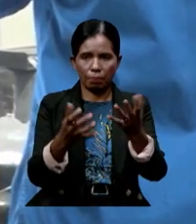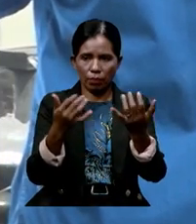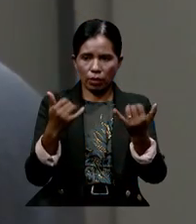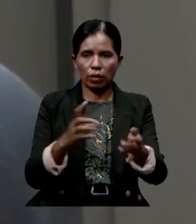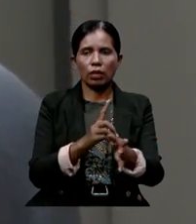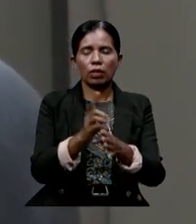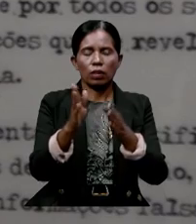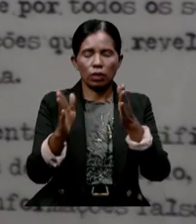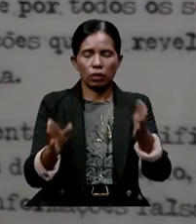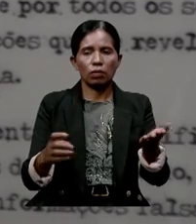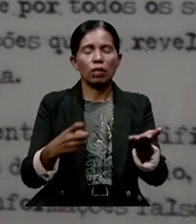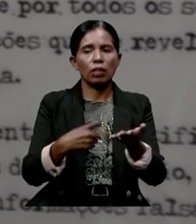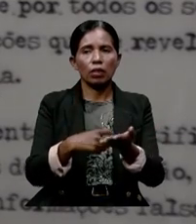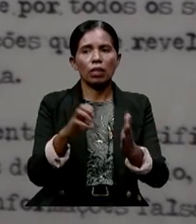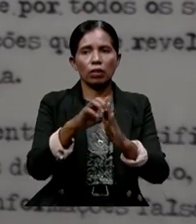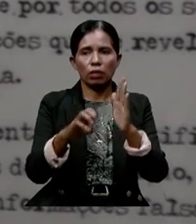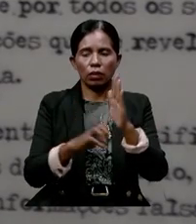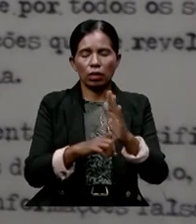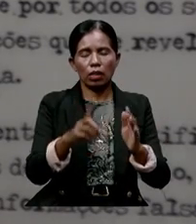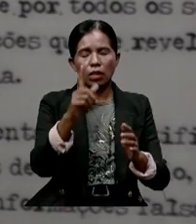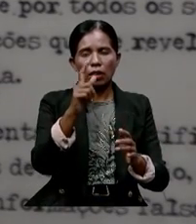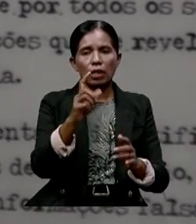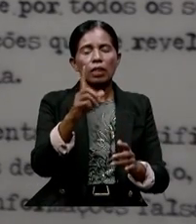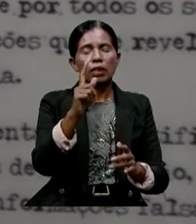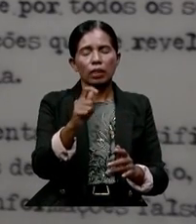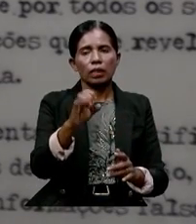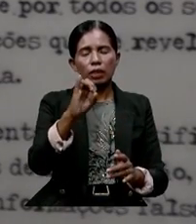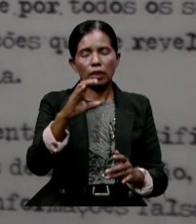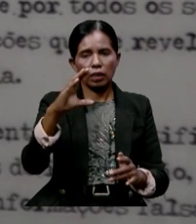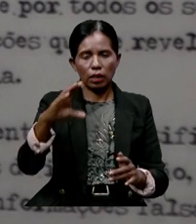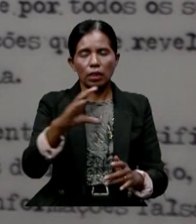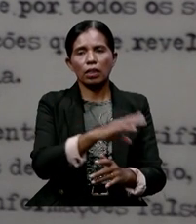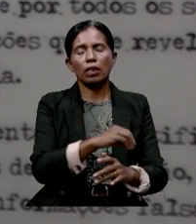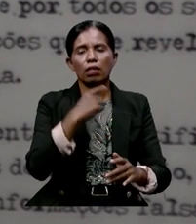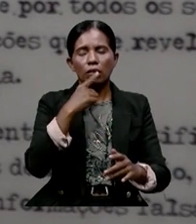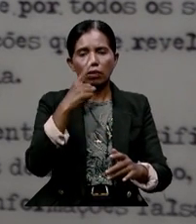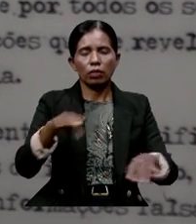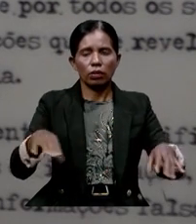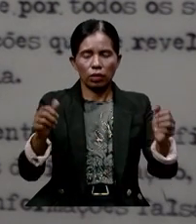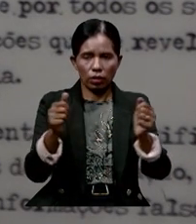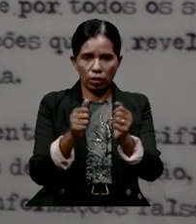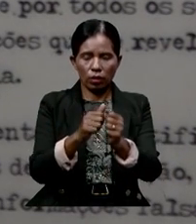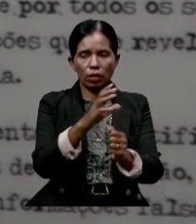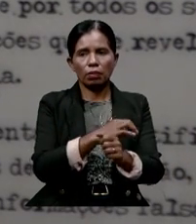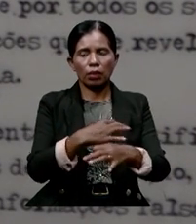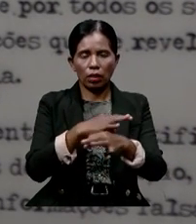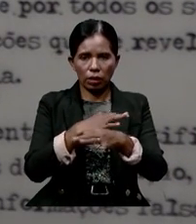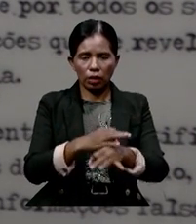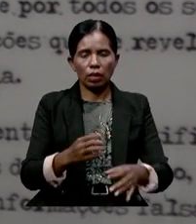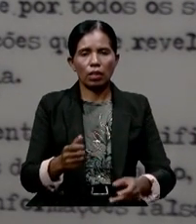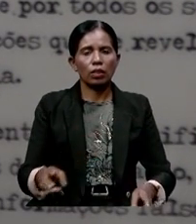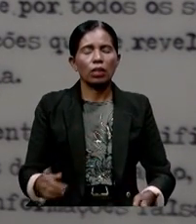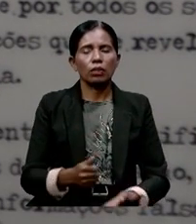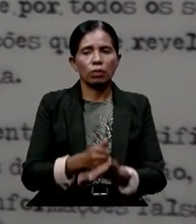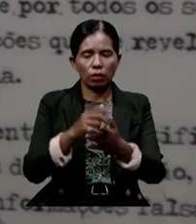diretor executivo TIC Timor, Venâncio Pinto Hatete, se irá na fatia no esforço, onde há dia, não é bele atende público, onde